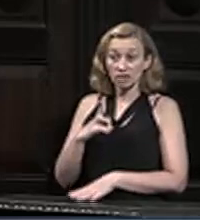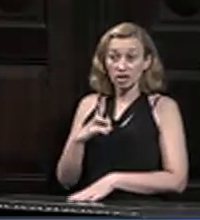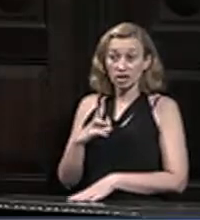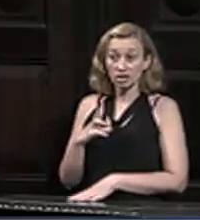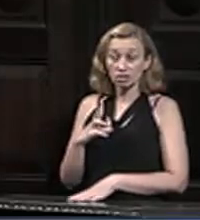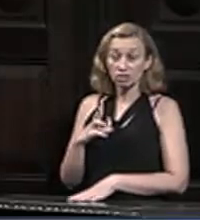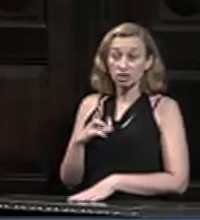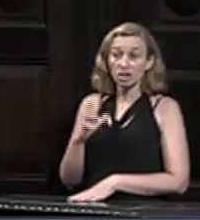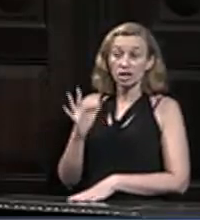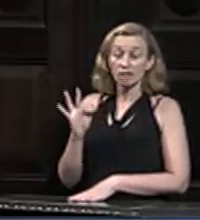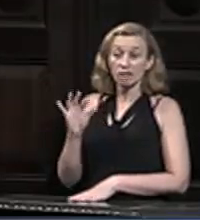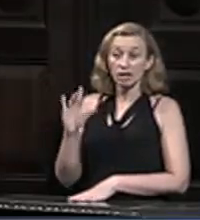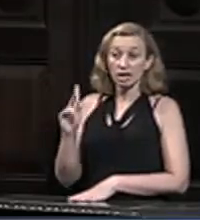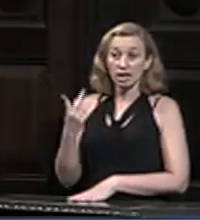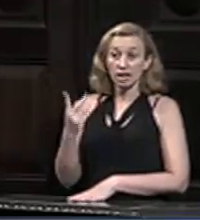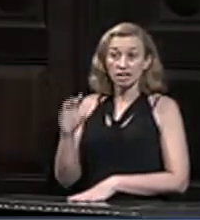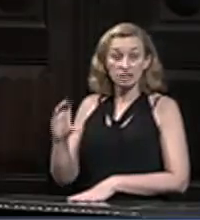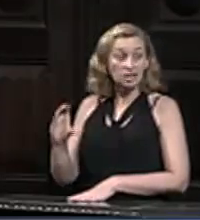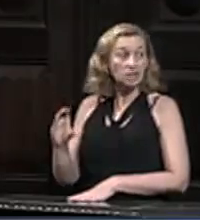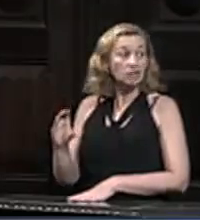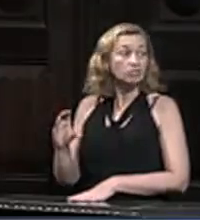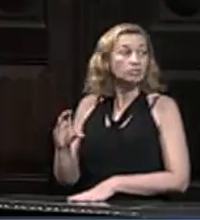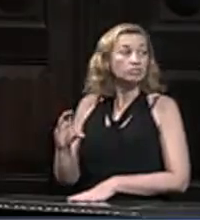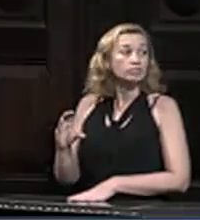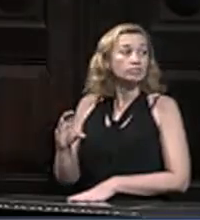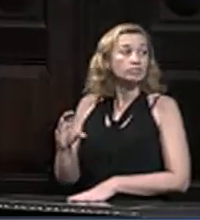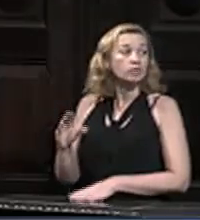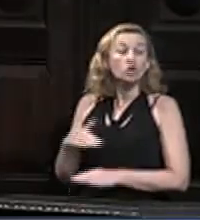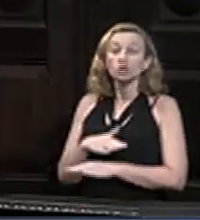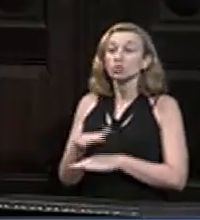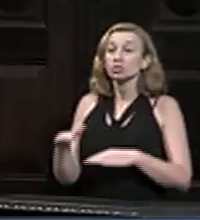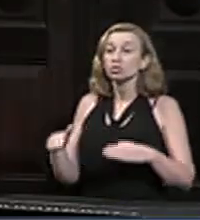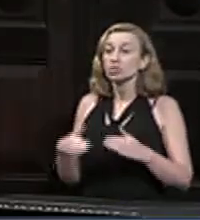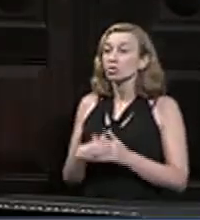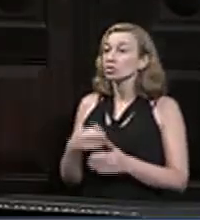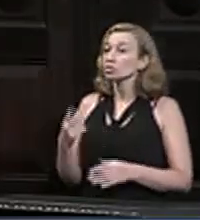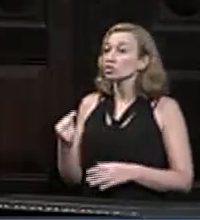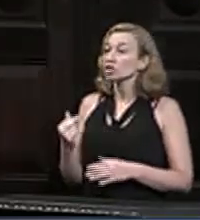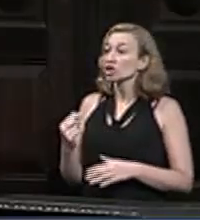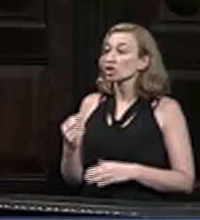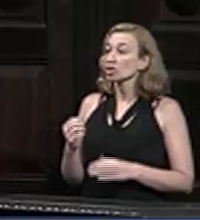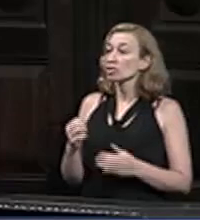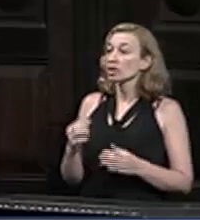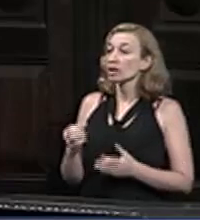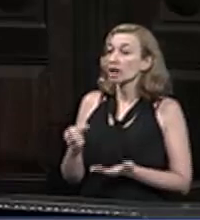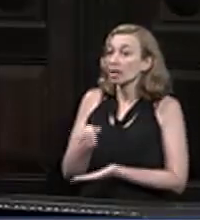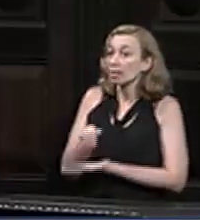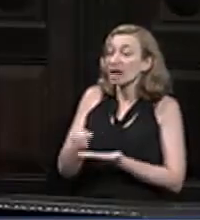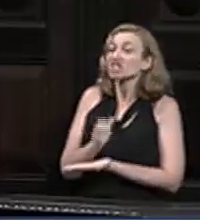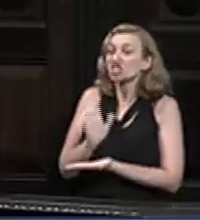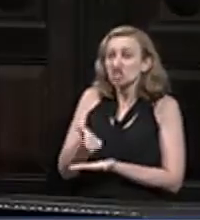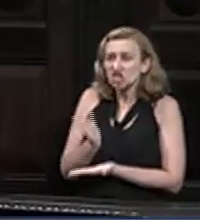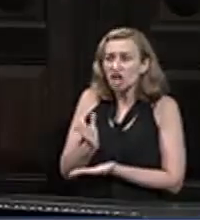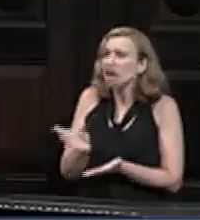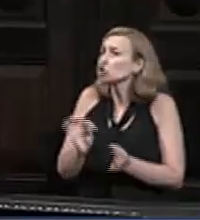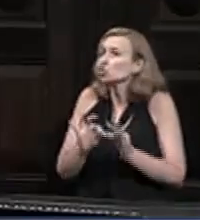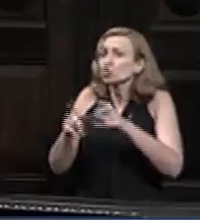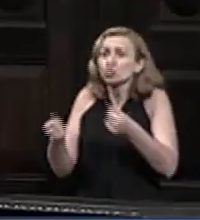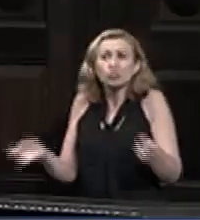das telecomunicações foi quebrado, os investimentos na infraestrutura já estavam todos